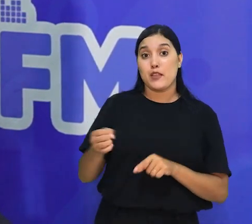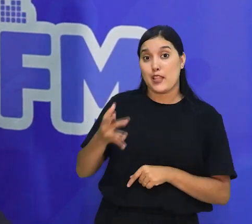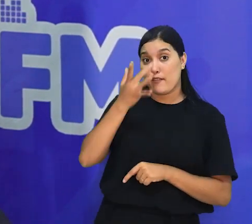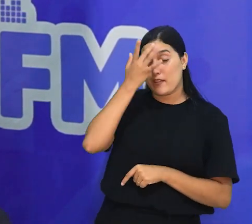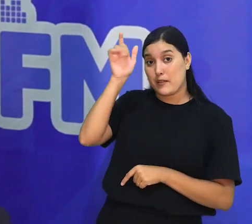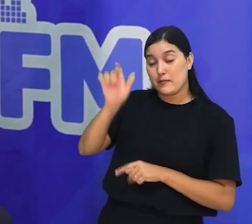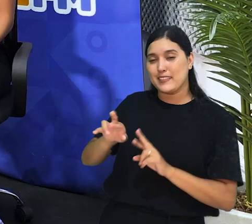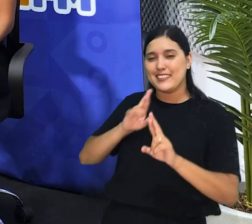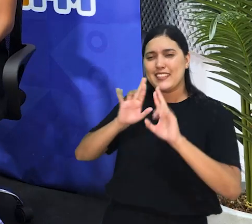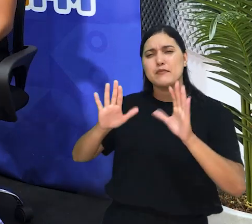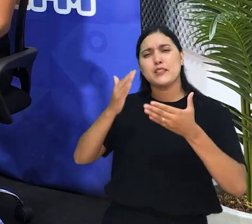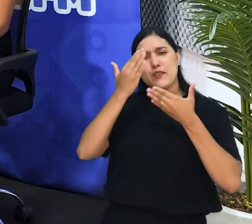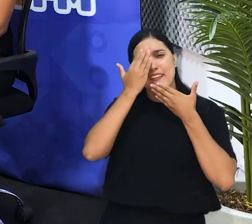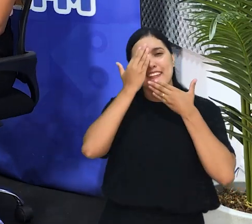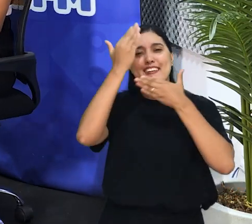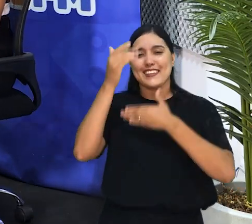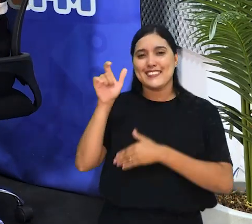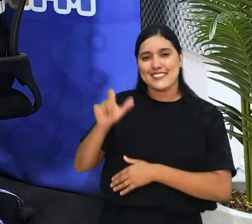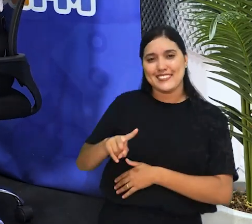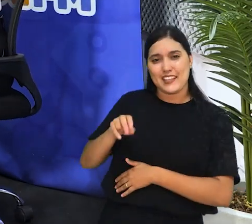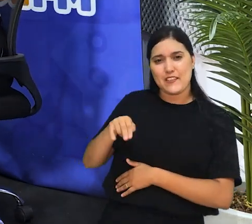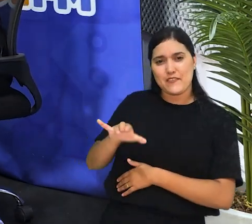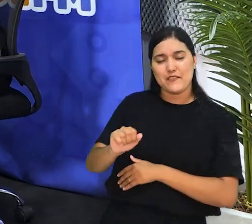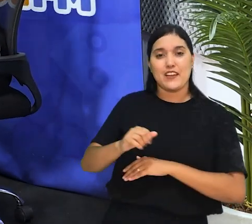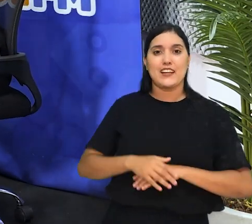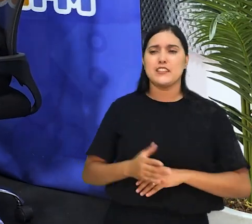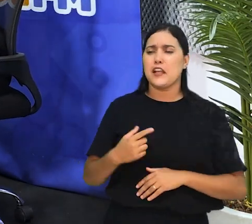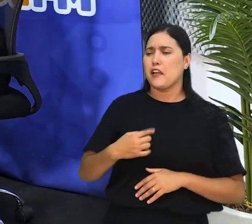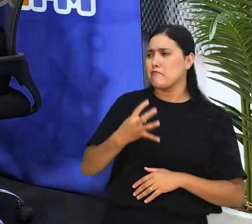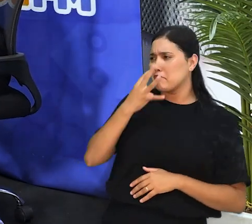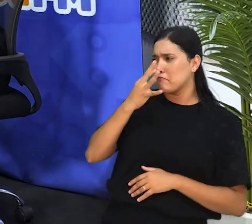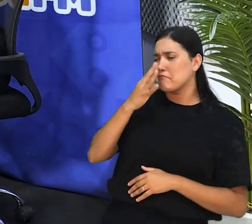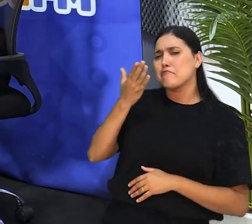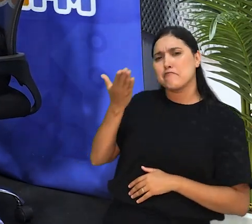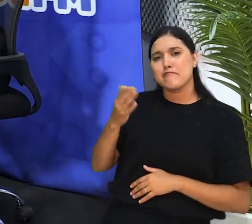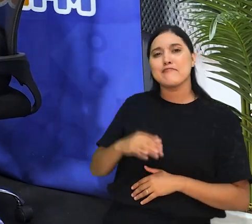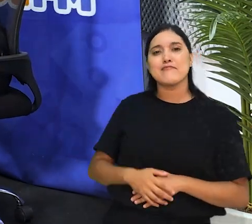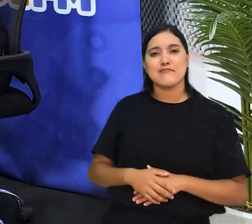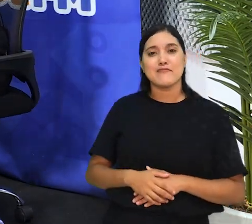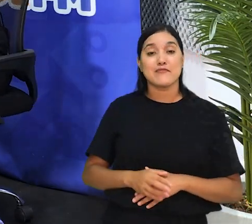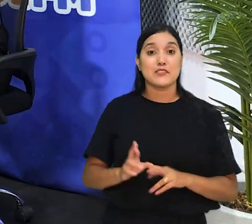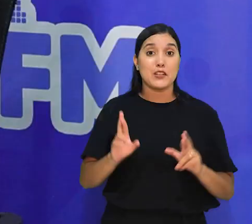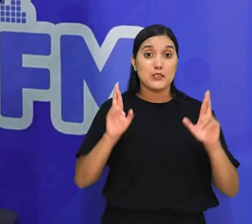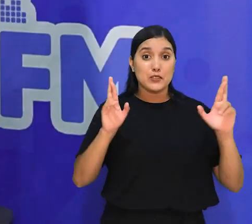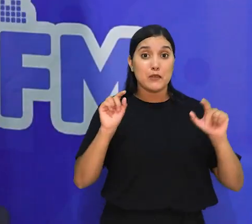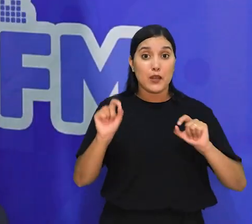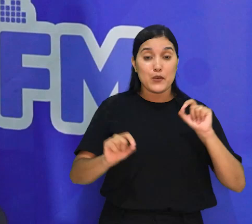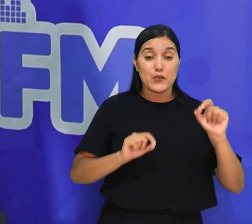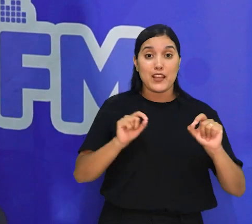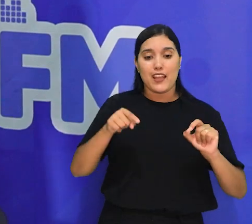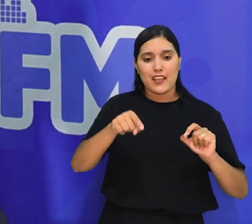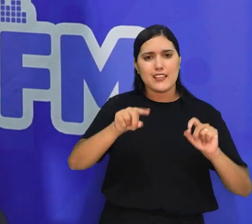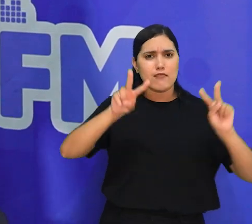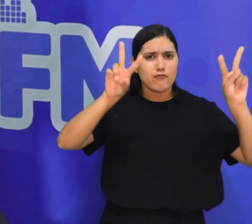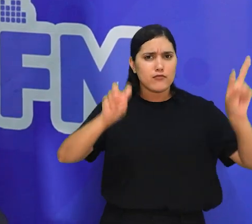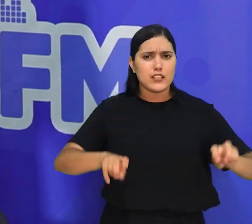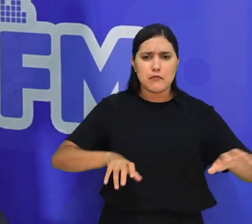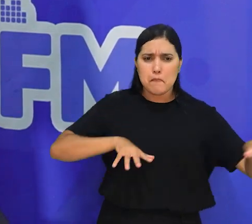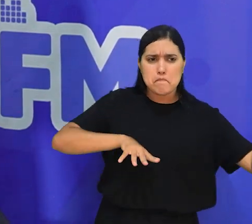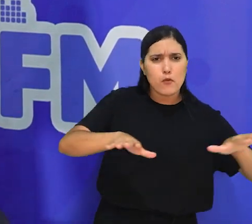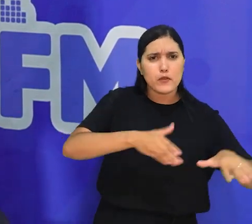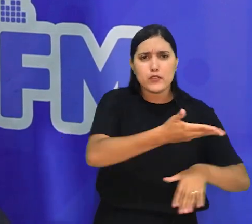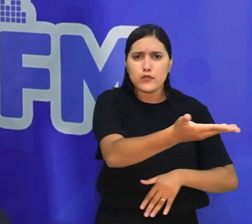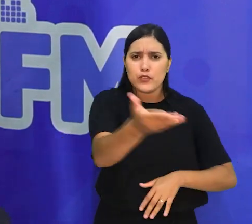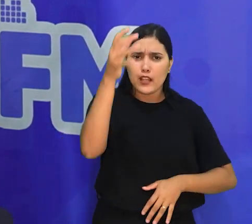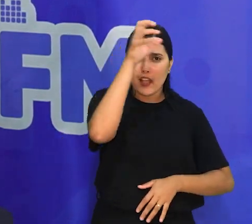entrevistado, mas agora eu quero te agradecer, Vânia. Você tem a minha admiração, viu? Tá e bom, que eu espero amor, que essa causa mobilize vocês que estão